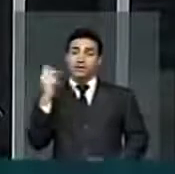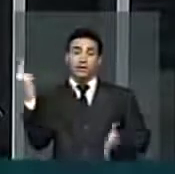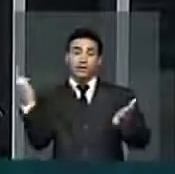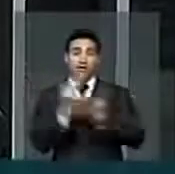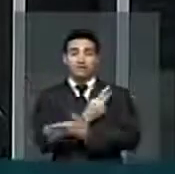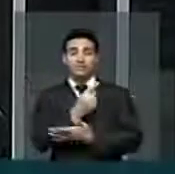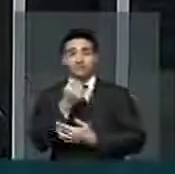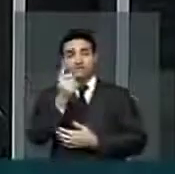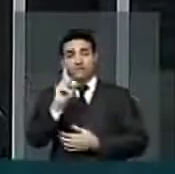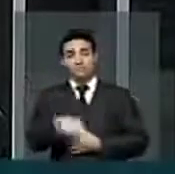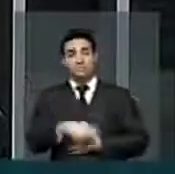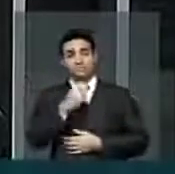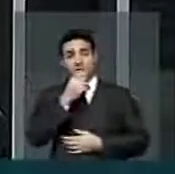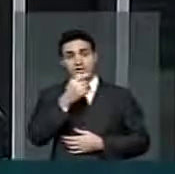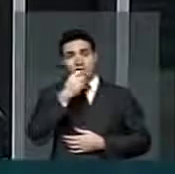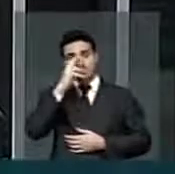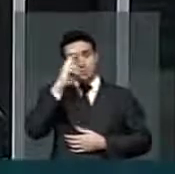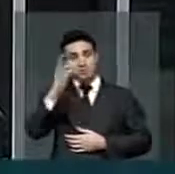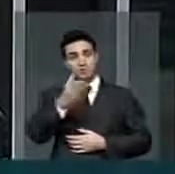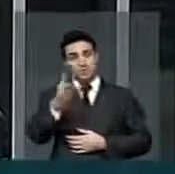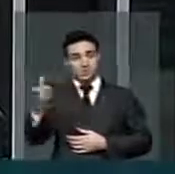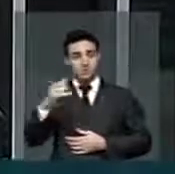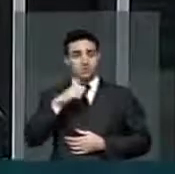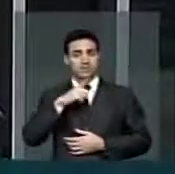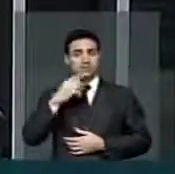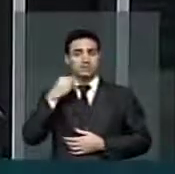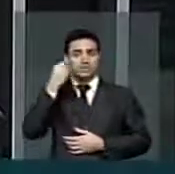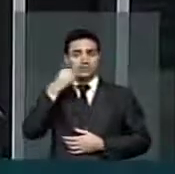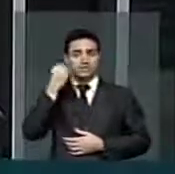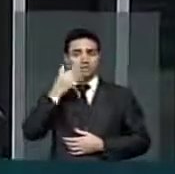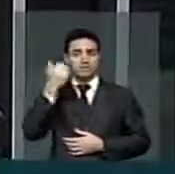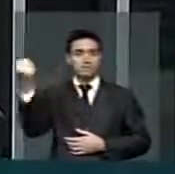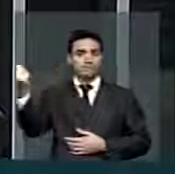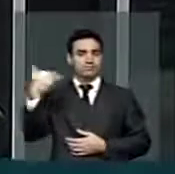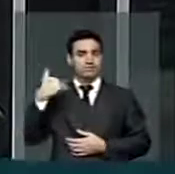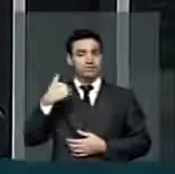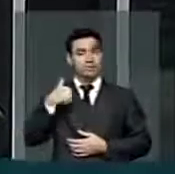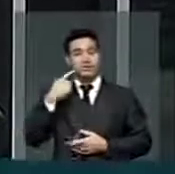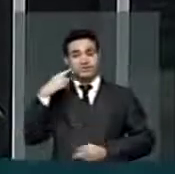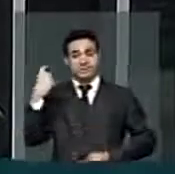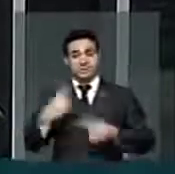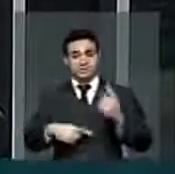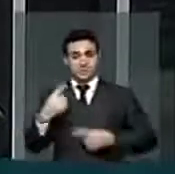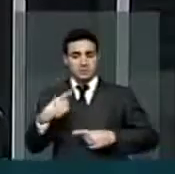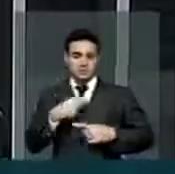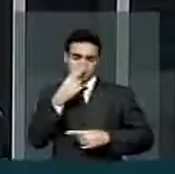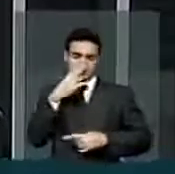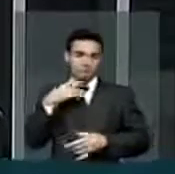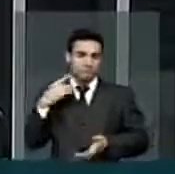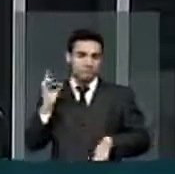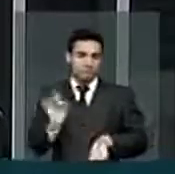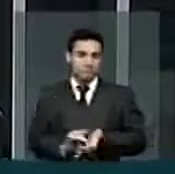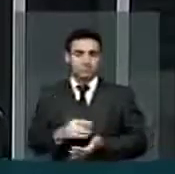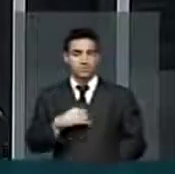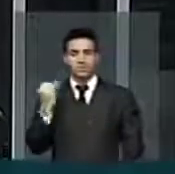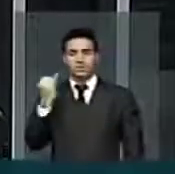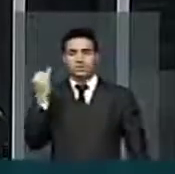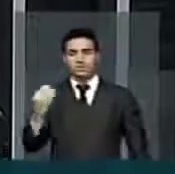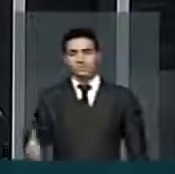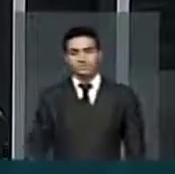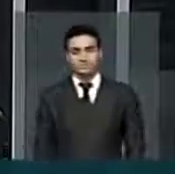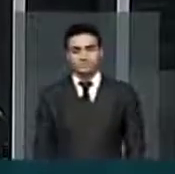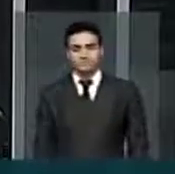bom Vossas Excelências, que tem bastante experiência, muito mais do que eu, discutir essa matéria que eu reputo de muita importância. O